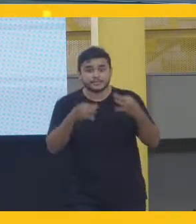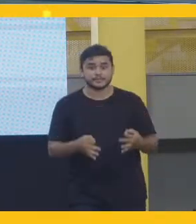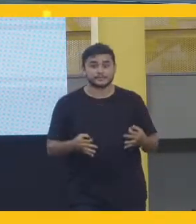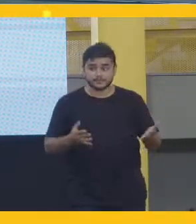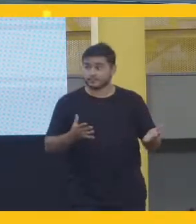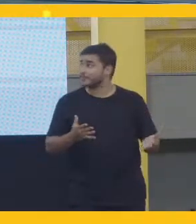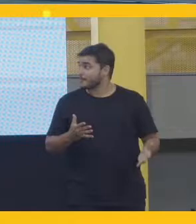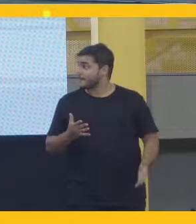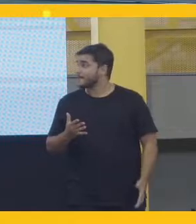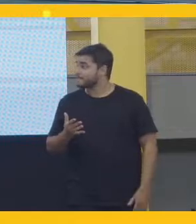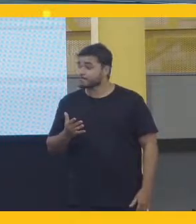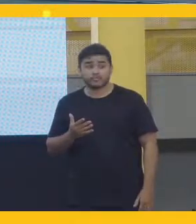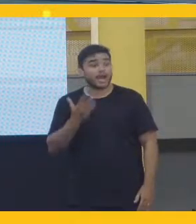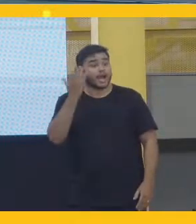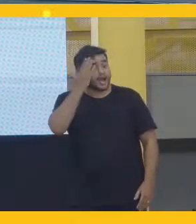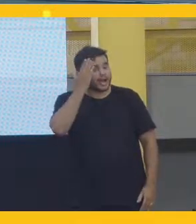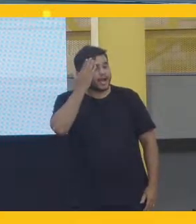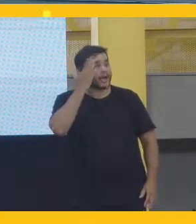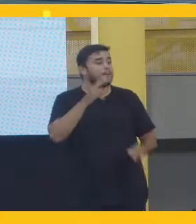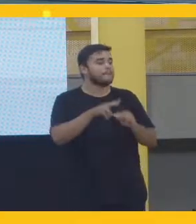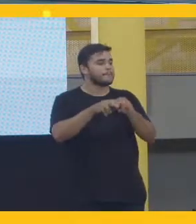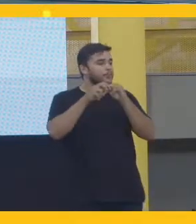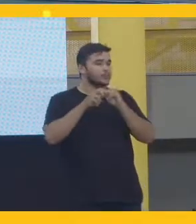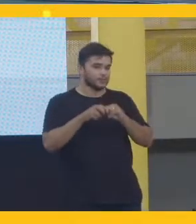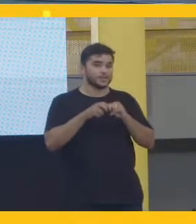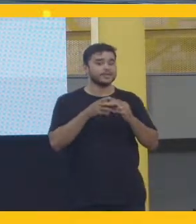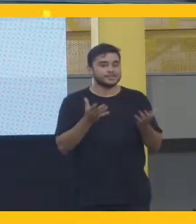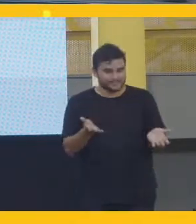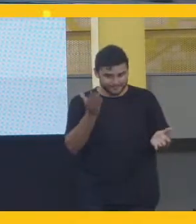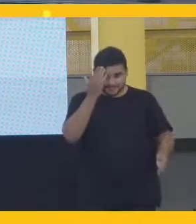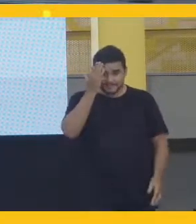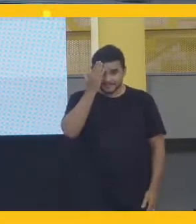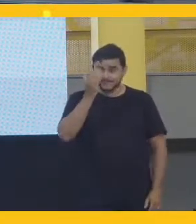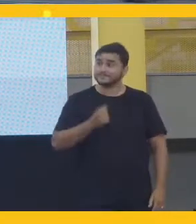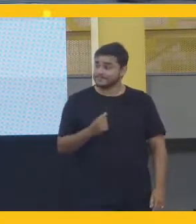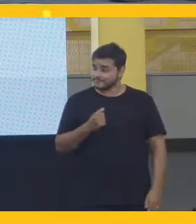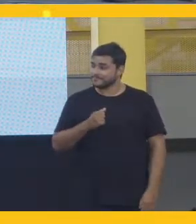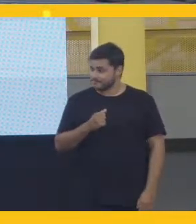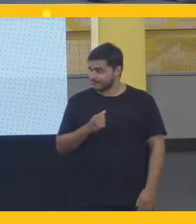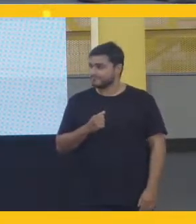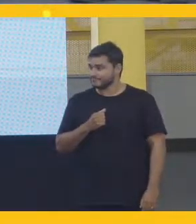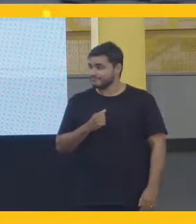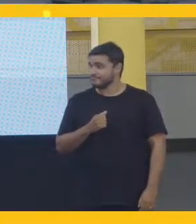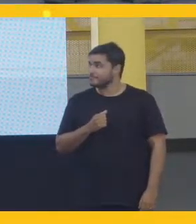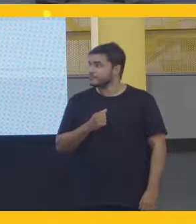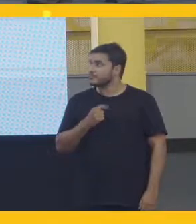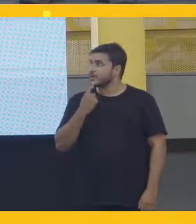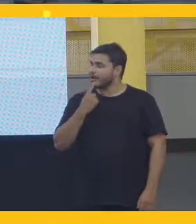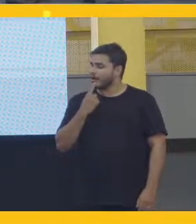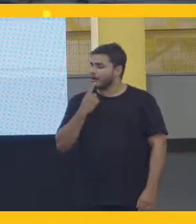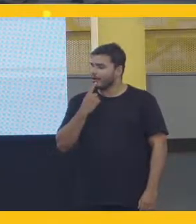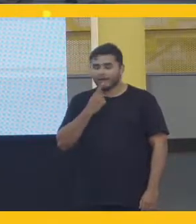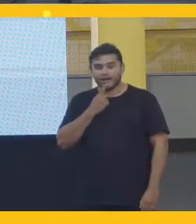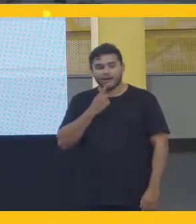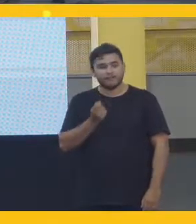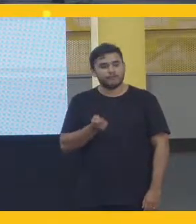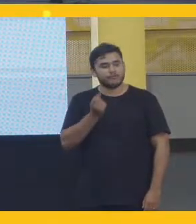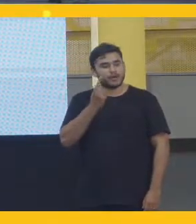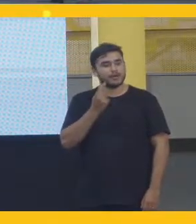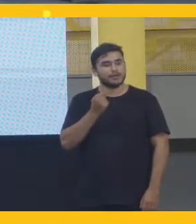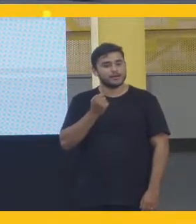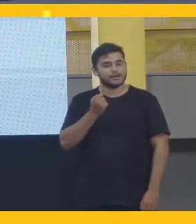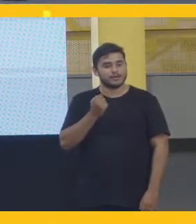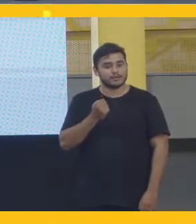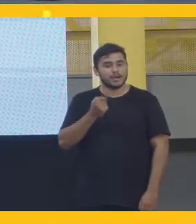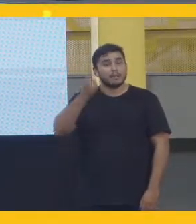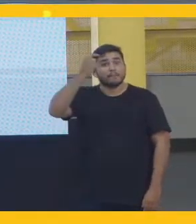Como... Pronto, voltou. Como se fosse o tal do raio de luz. Que esquisito, né? Então